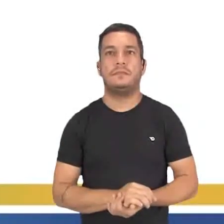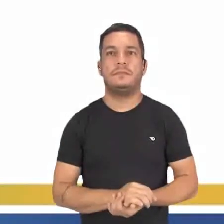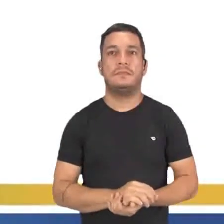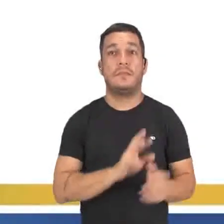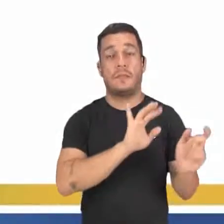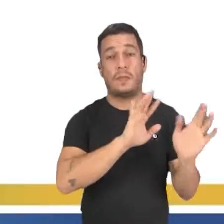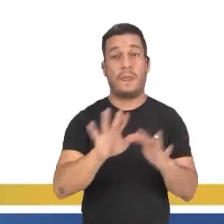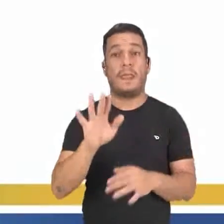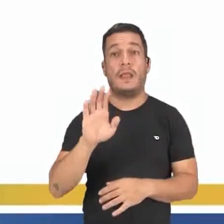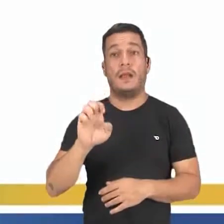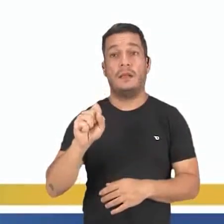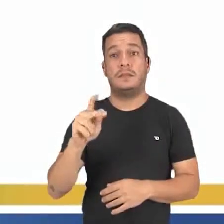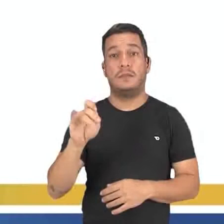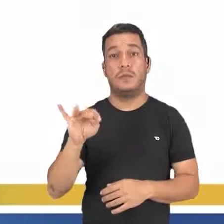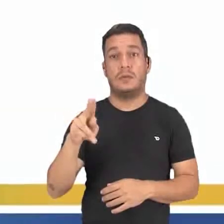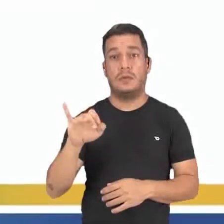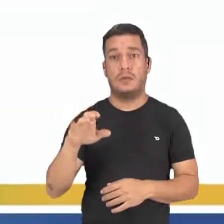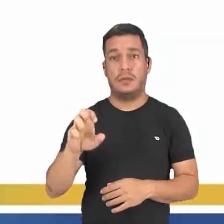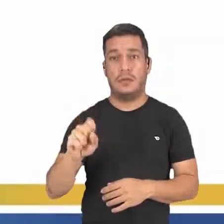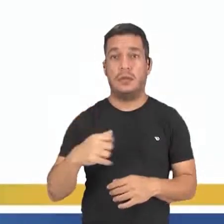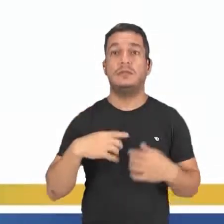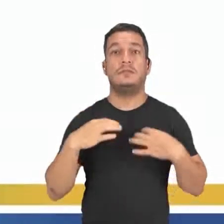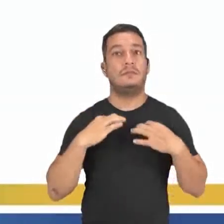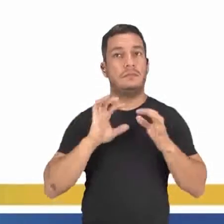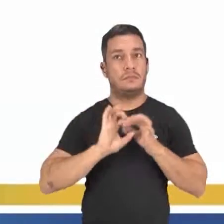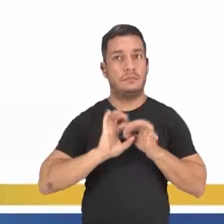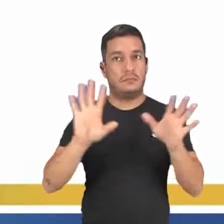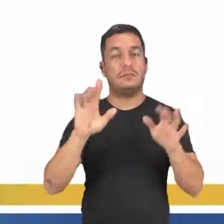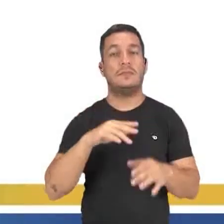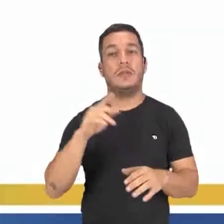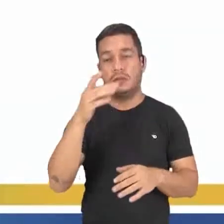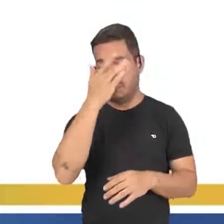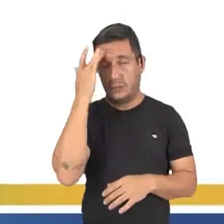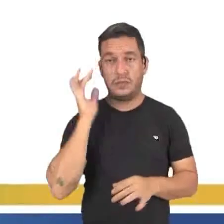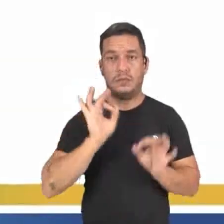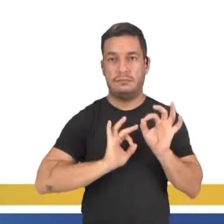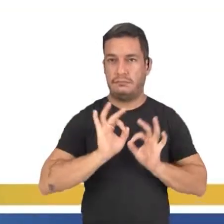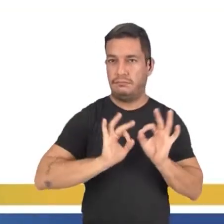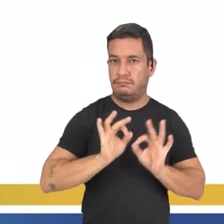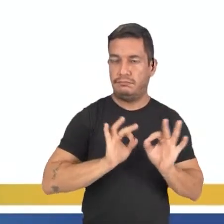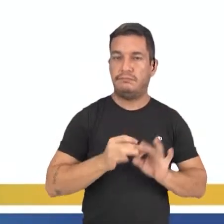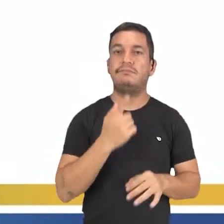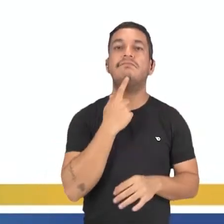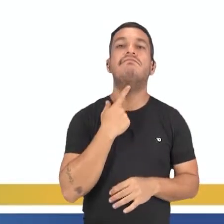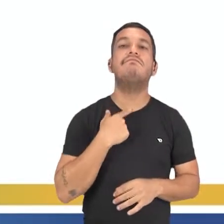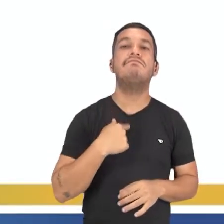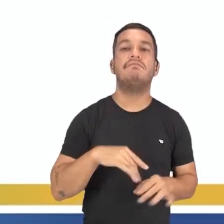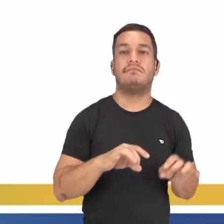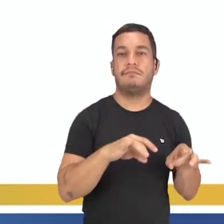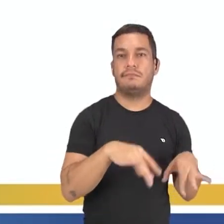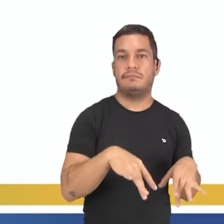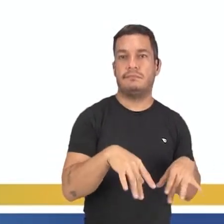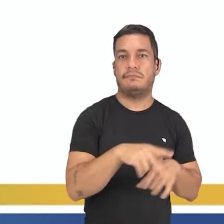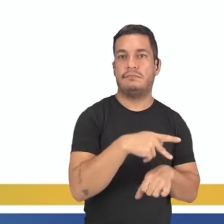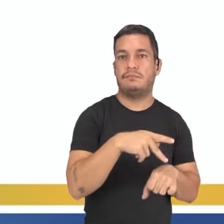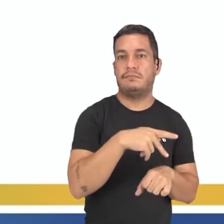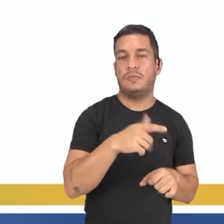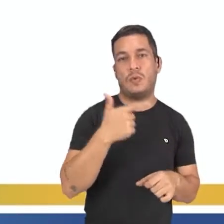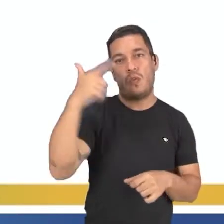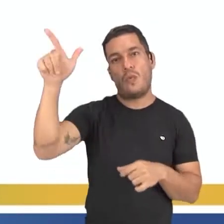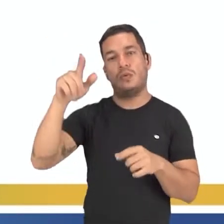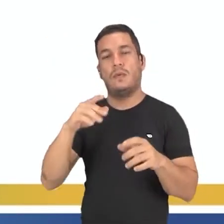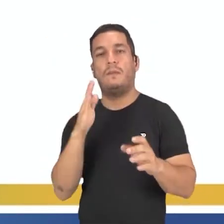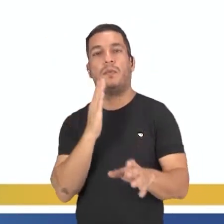Já nas migrações espontâneas, os indivíduos planejam, desejam sair de um determinado lugar para outro